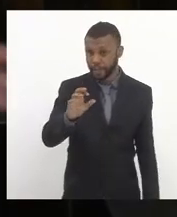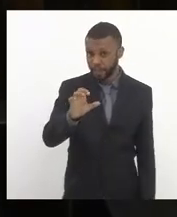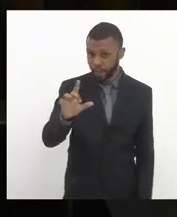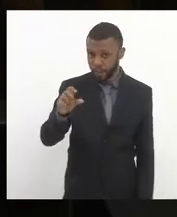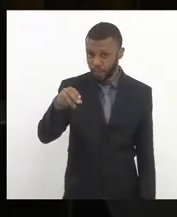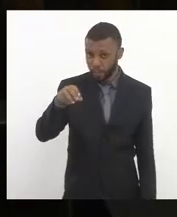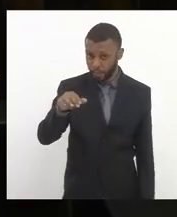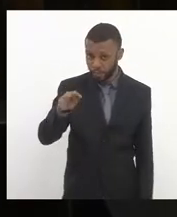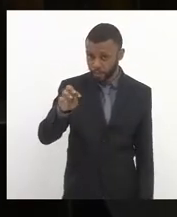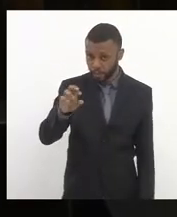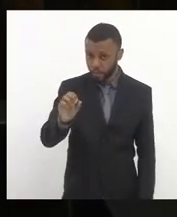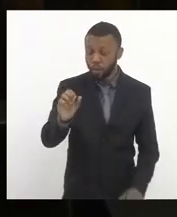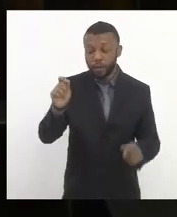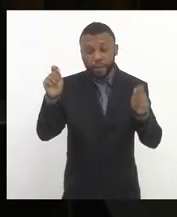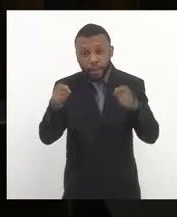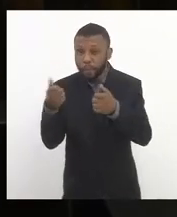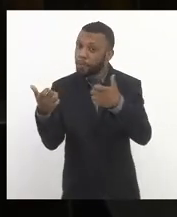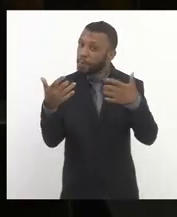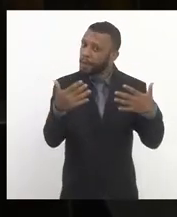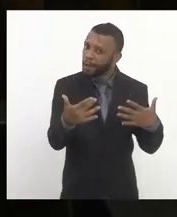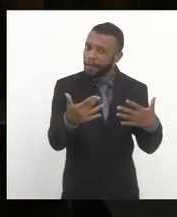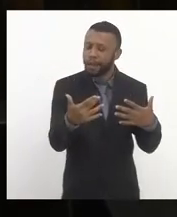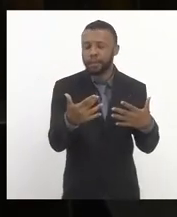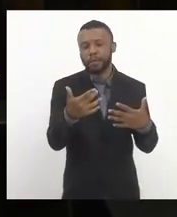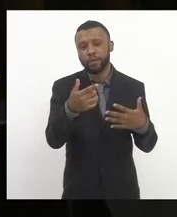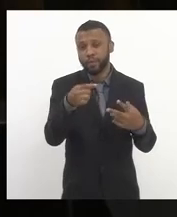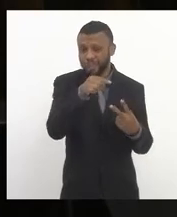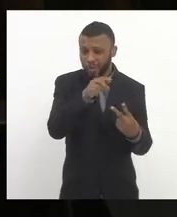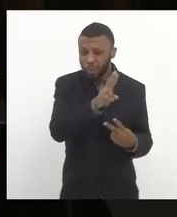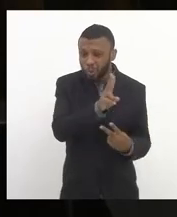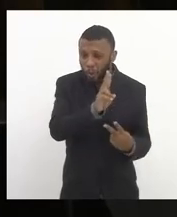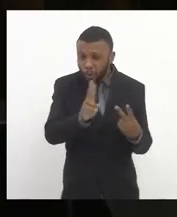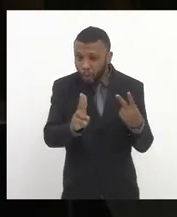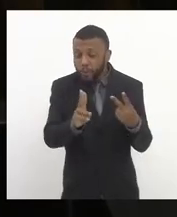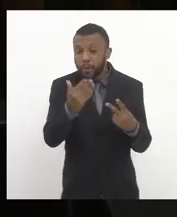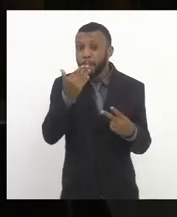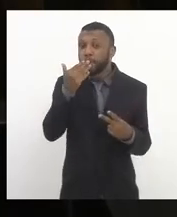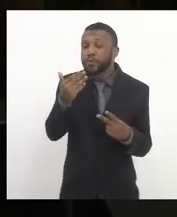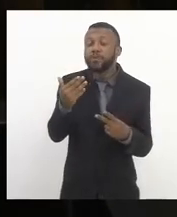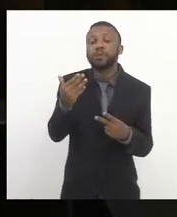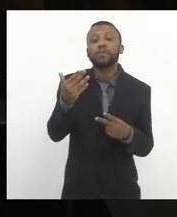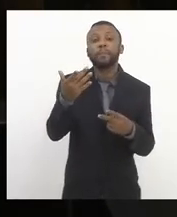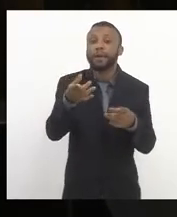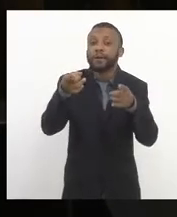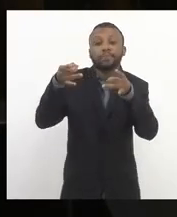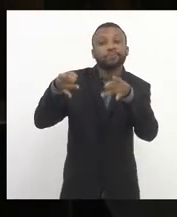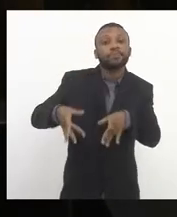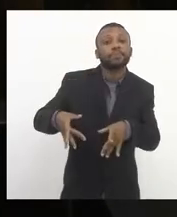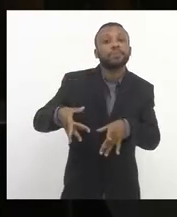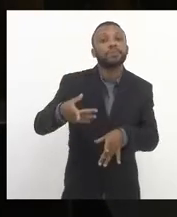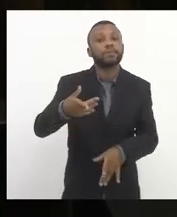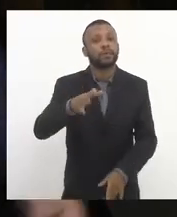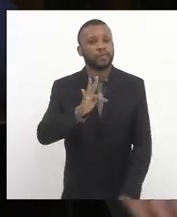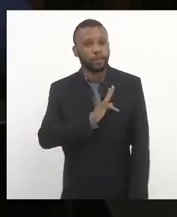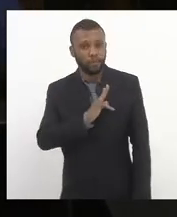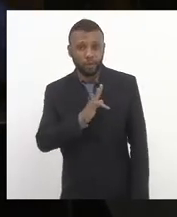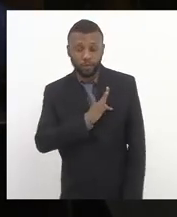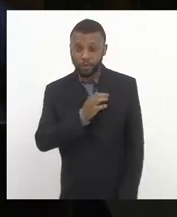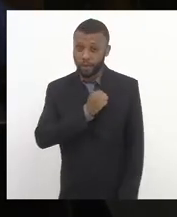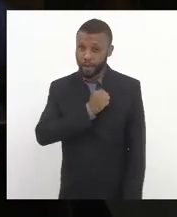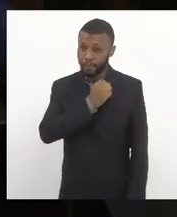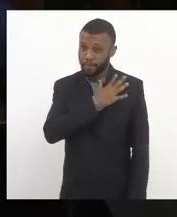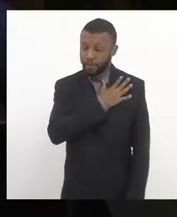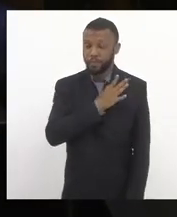propriedade desses dois nomes que pediram baixa da Polícia Militar. Capitão Diogo